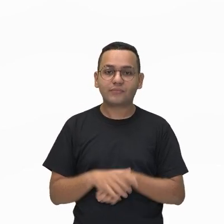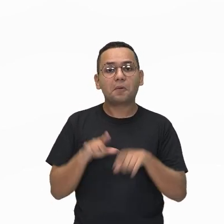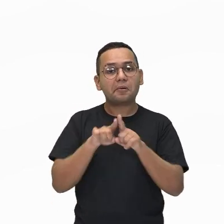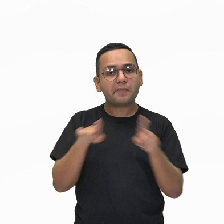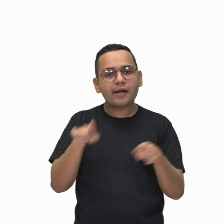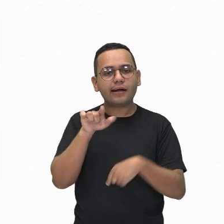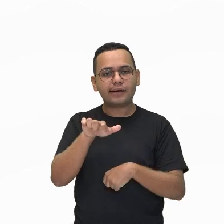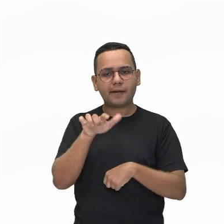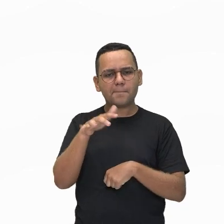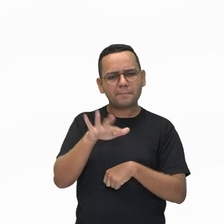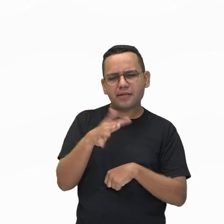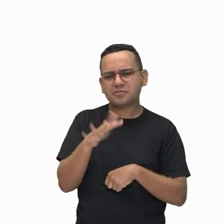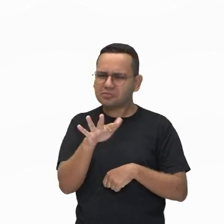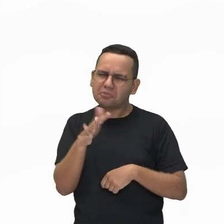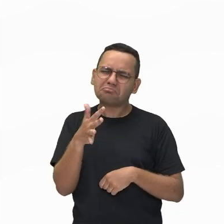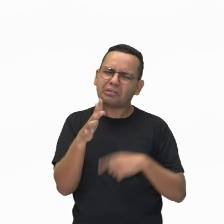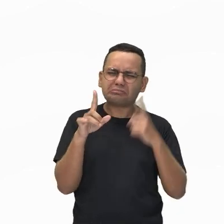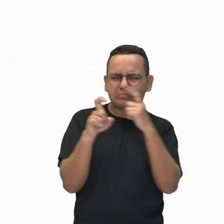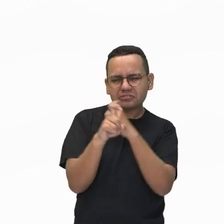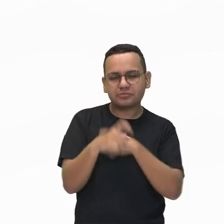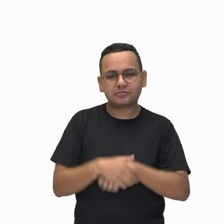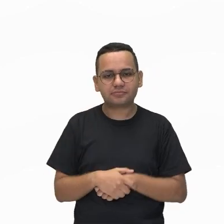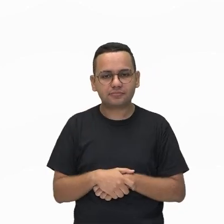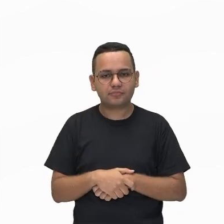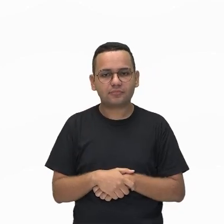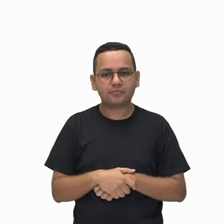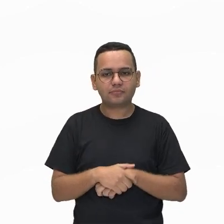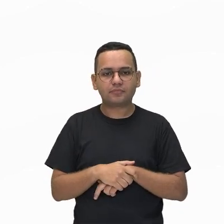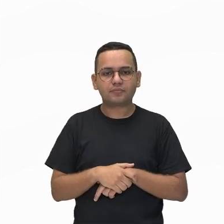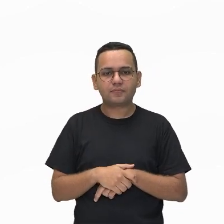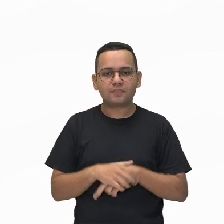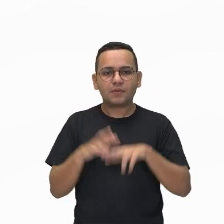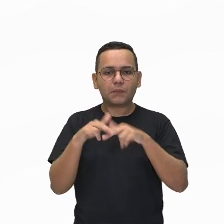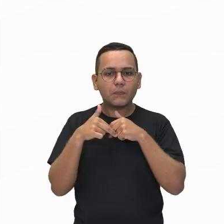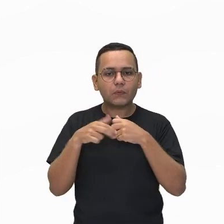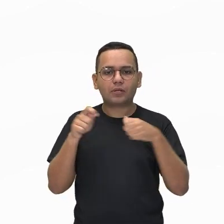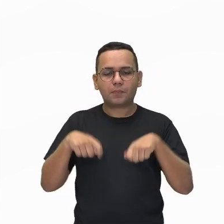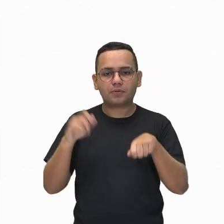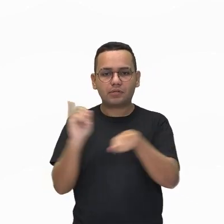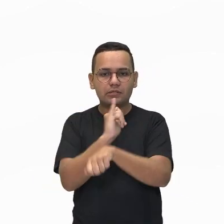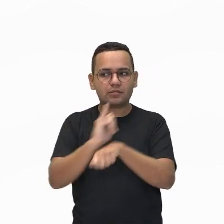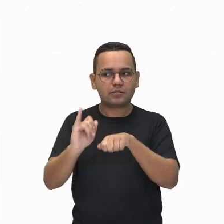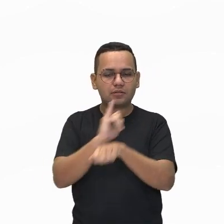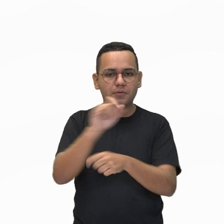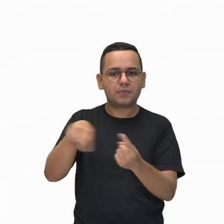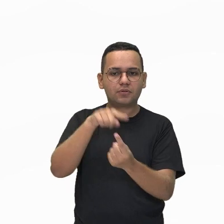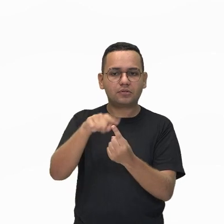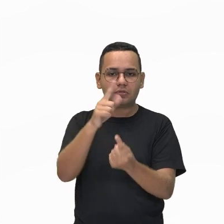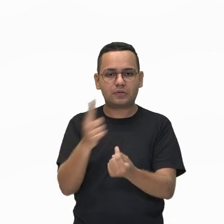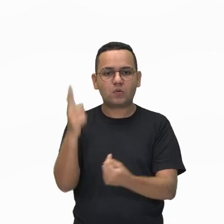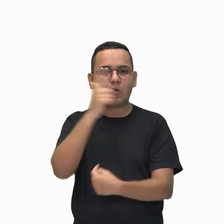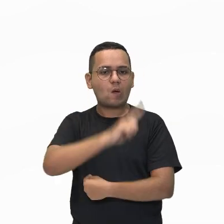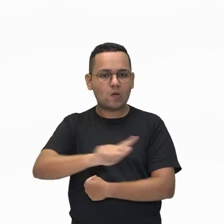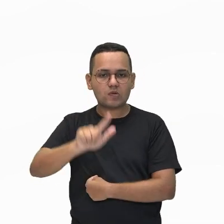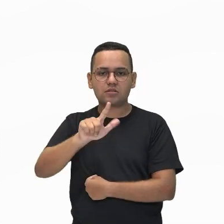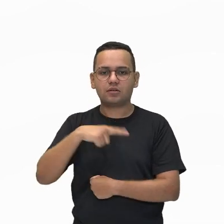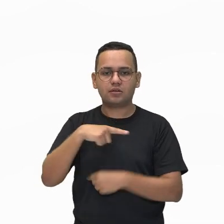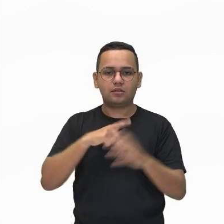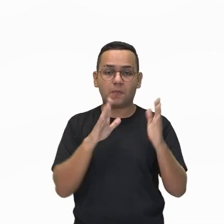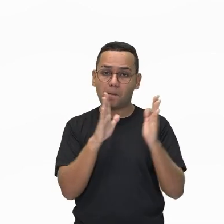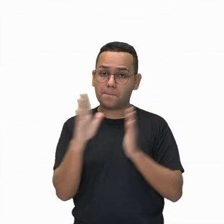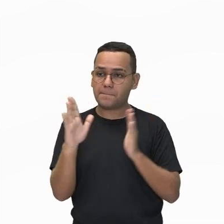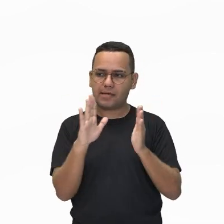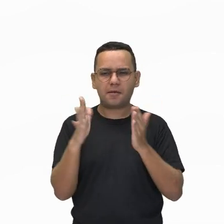complexidade. Para esse nível, a ideia é separar estratégias e objetivos possíveis de serem cumpridos em um período de,